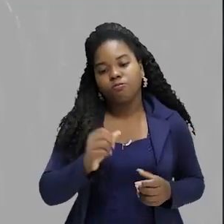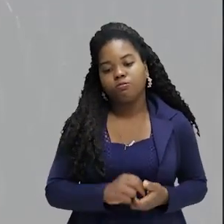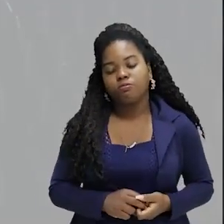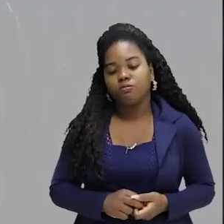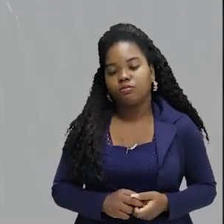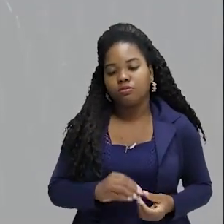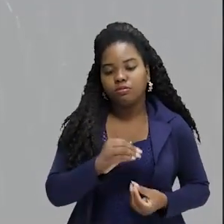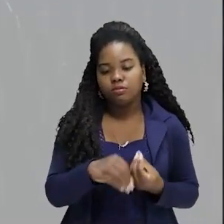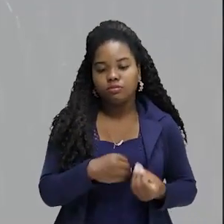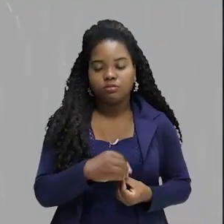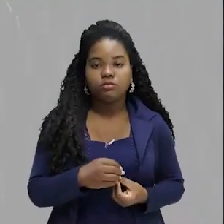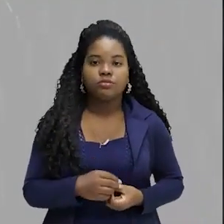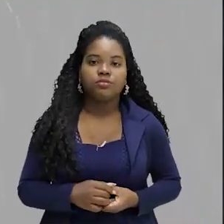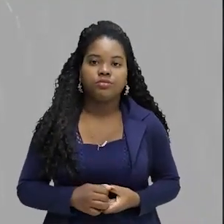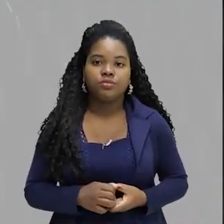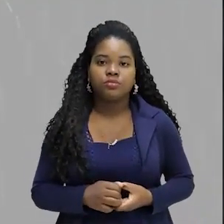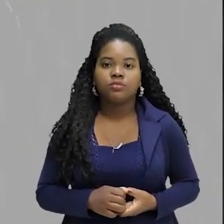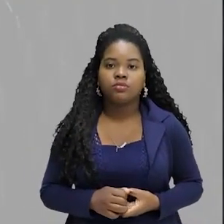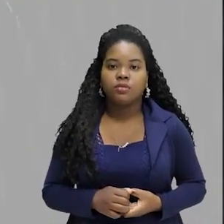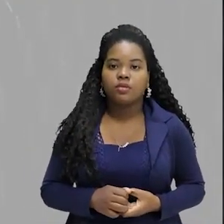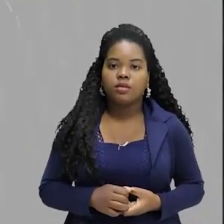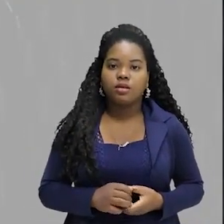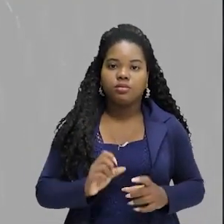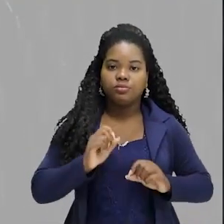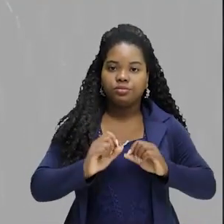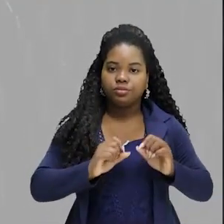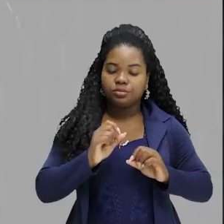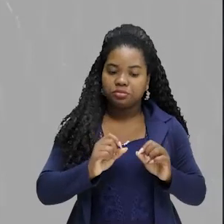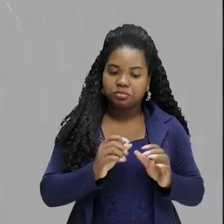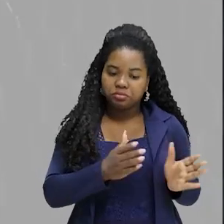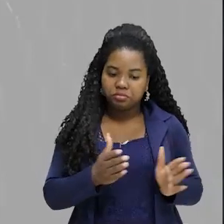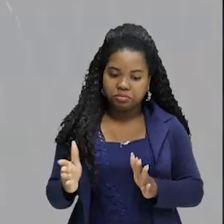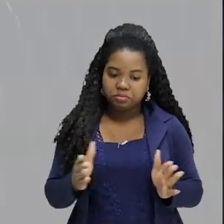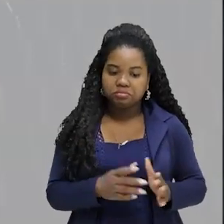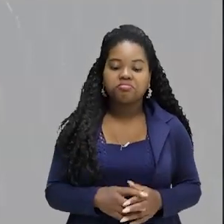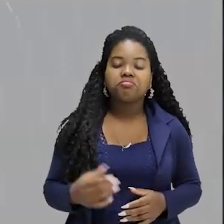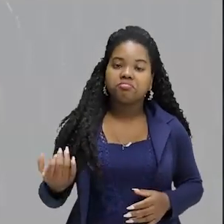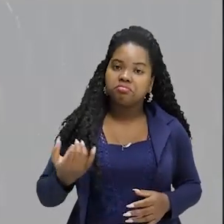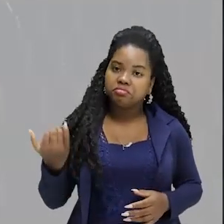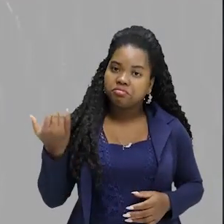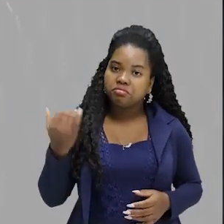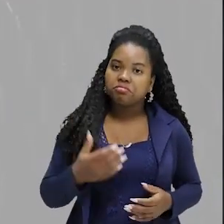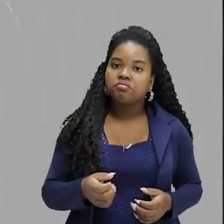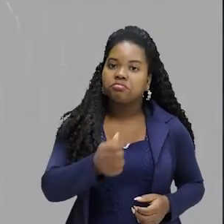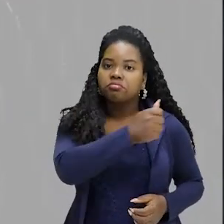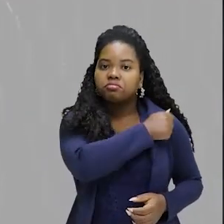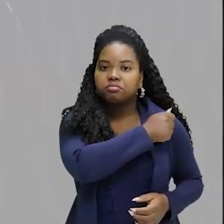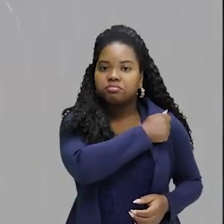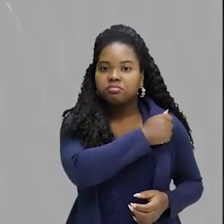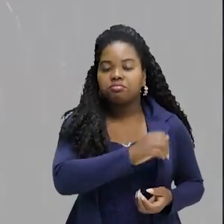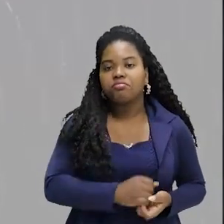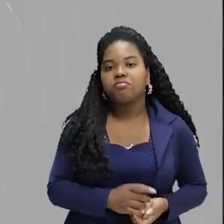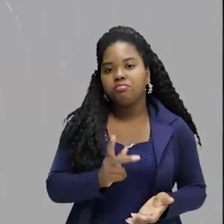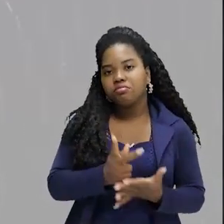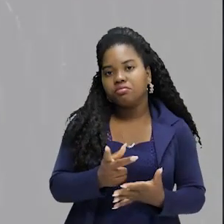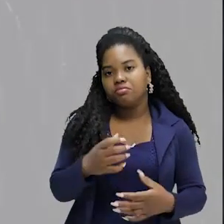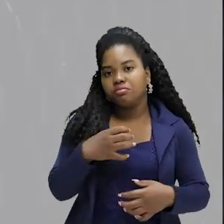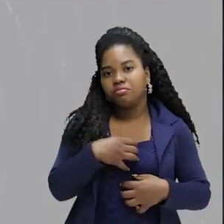espelho. É uma reação, é um procedimento bem interessante, né? Os alunos, eles sempre